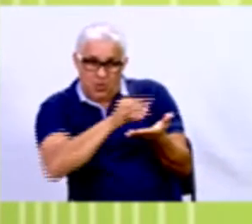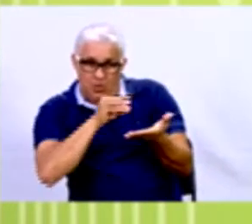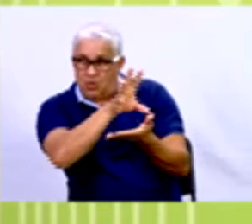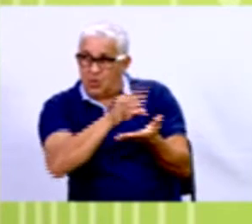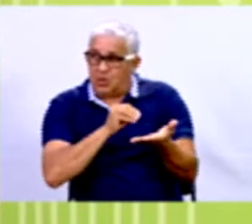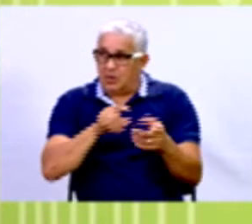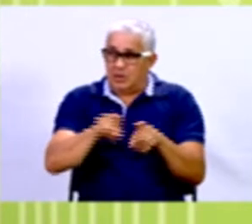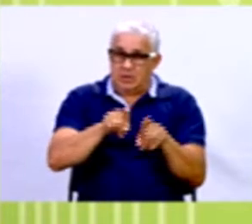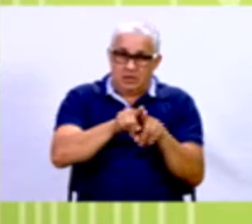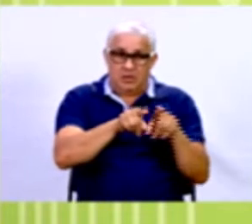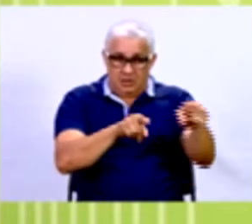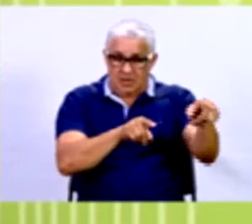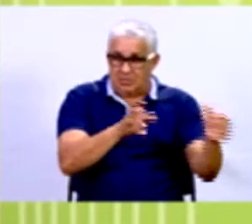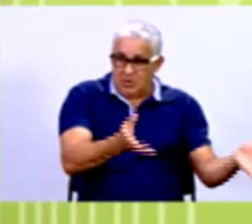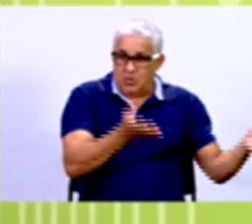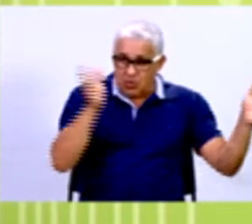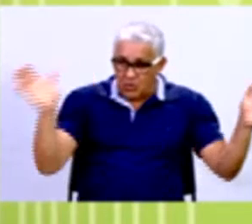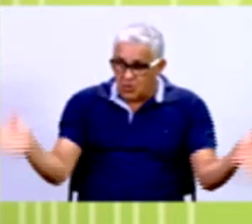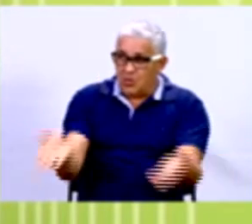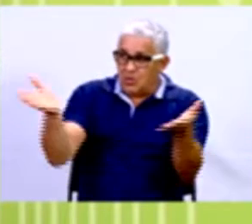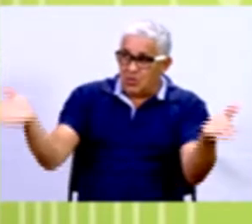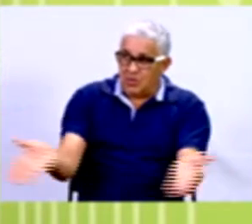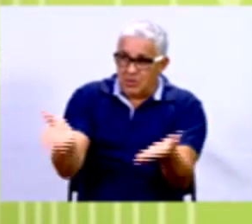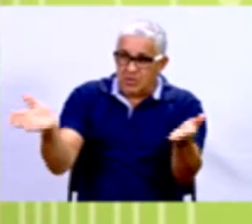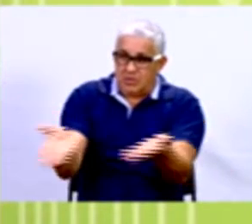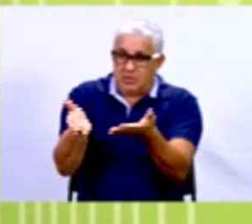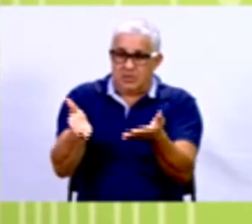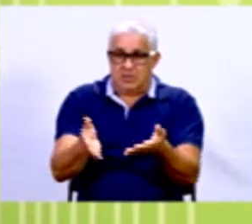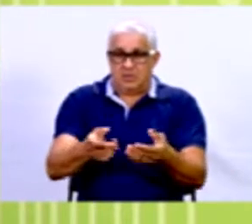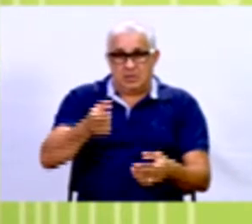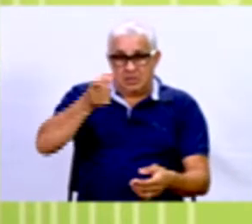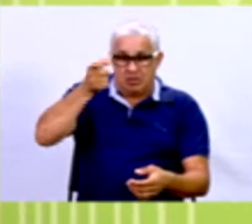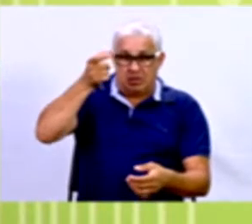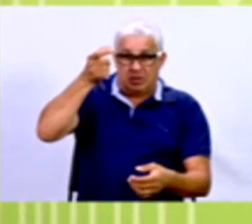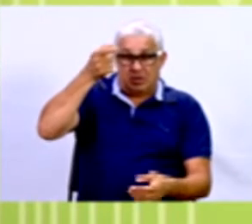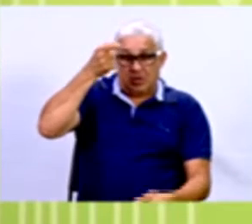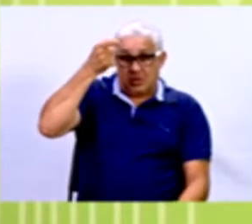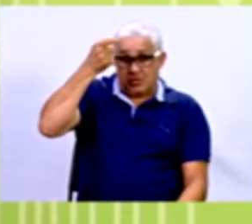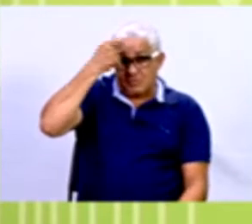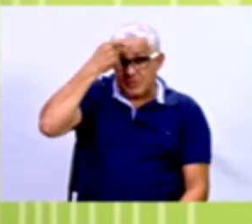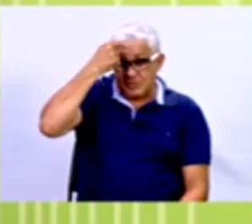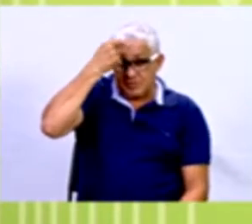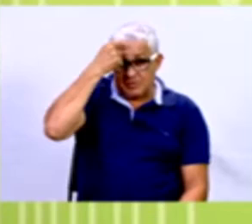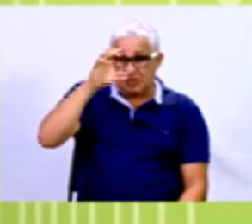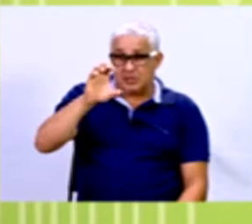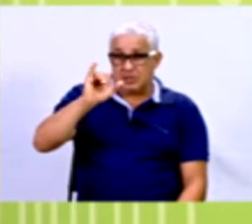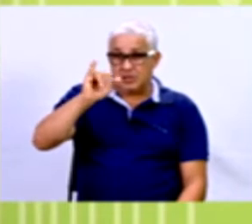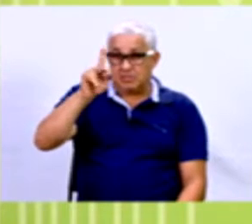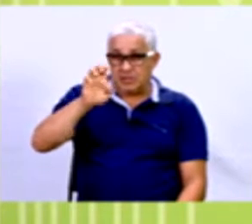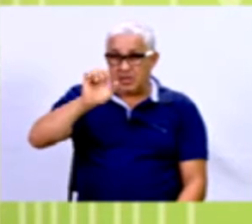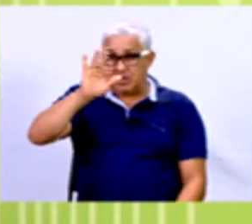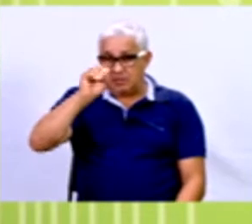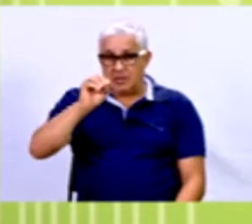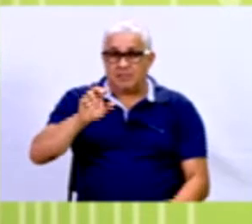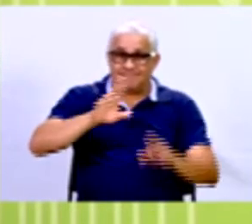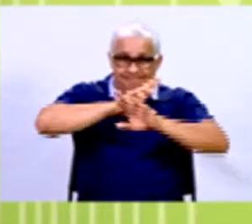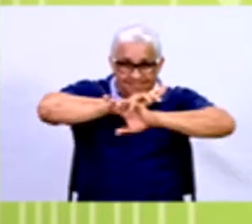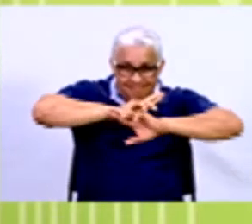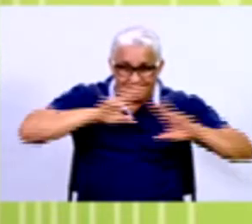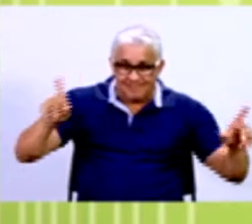ser um motivador, enfim. A conscientização do cipeiro é o que faz o diferencial do trabalho,